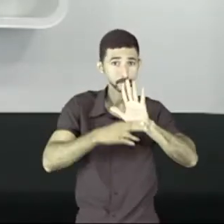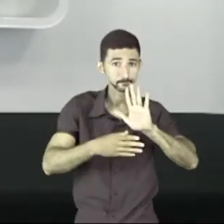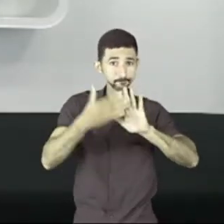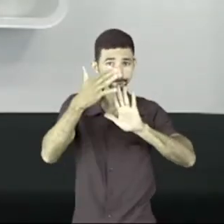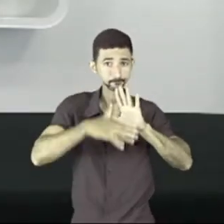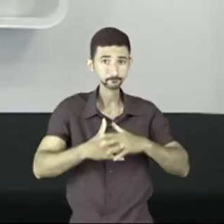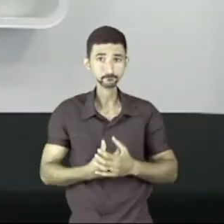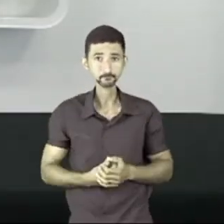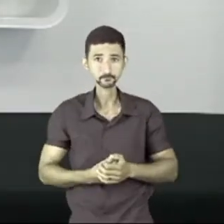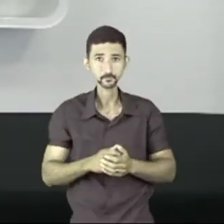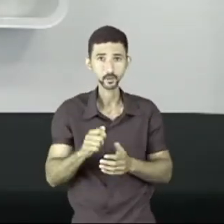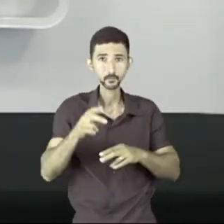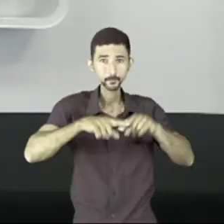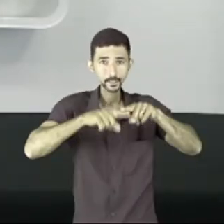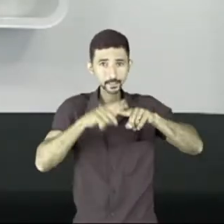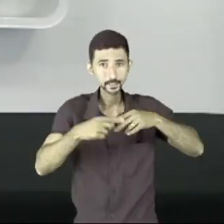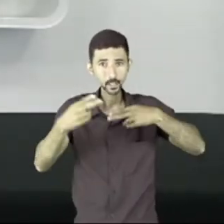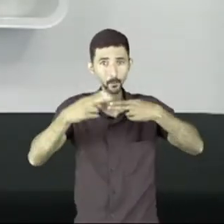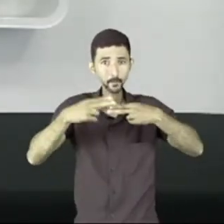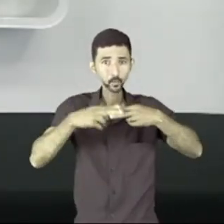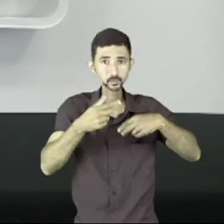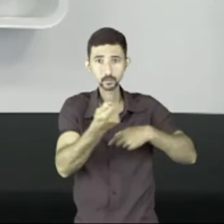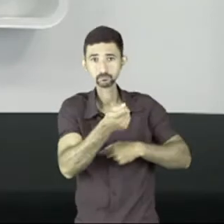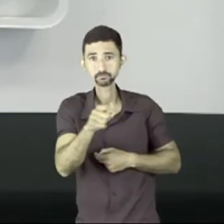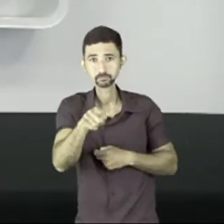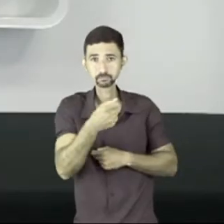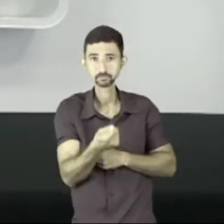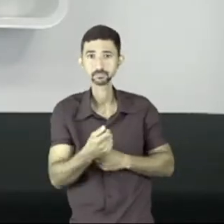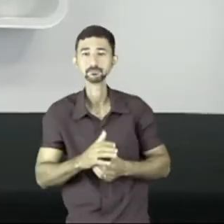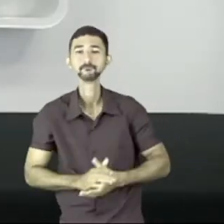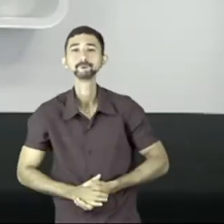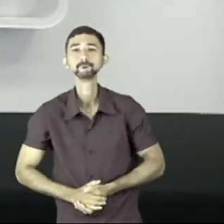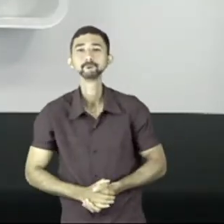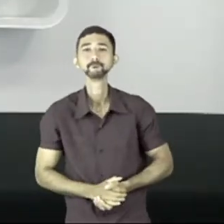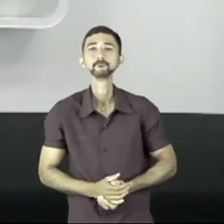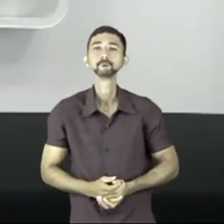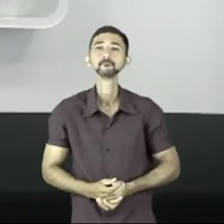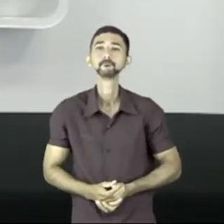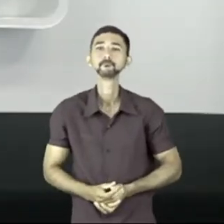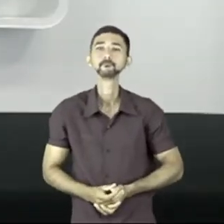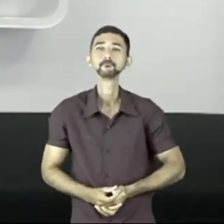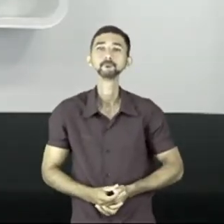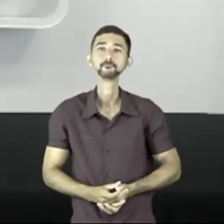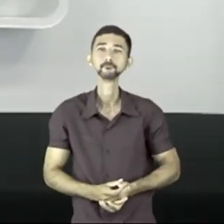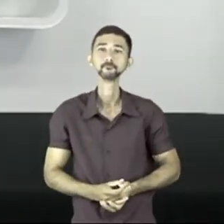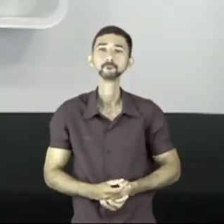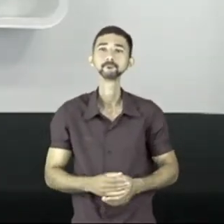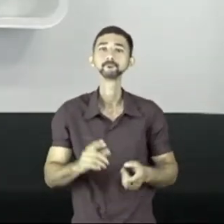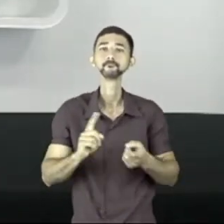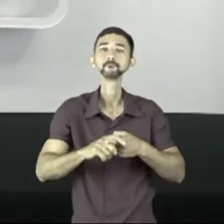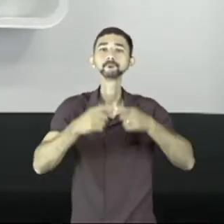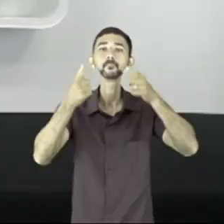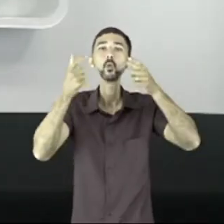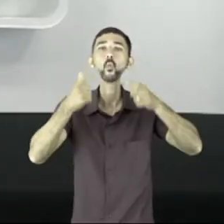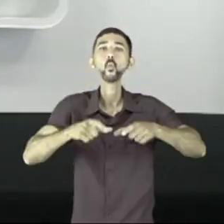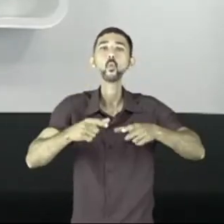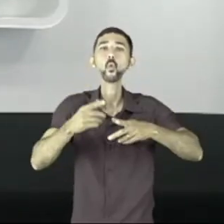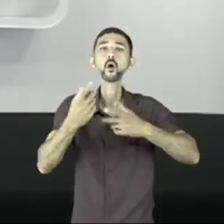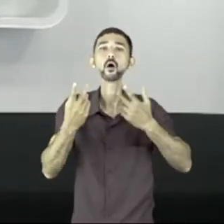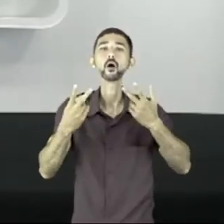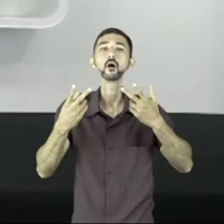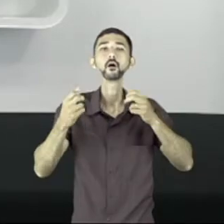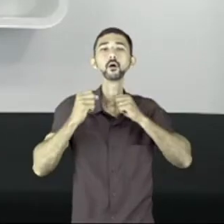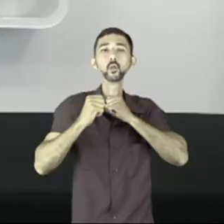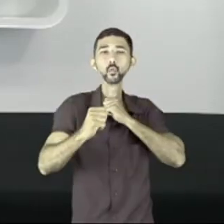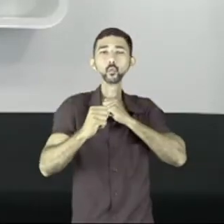categorias de implementos que podem ser utilizados na esgrima. E o local de luta. Vamos conhecer agora